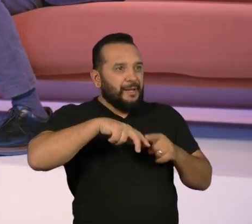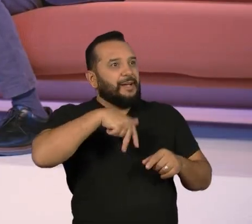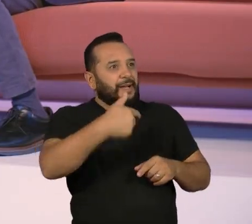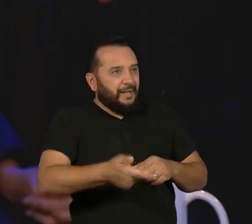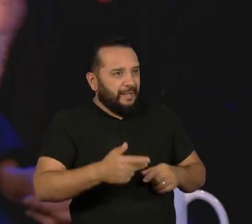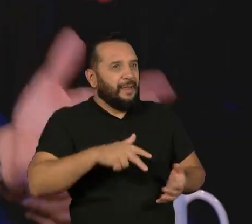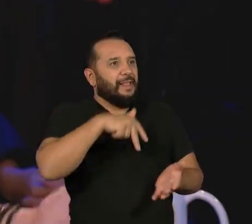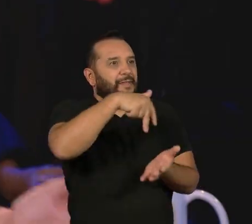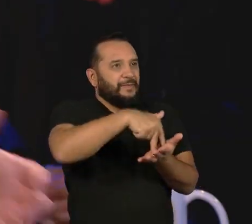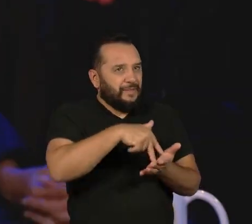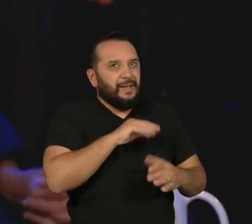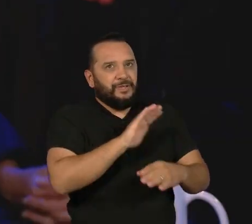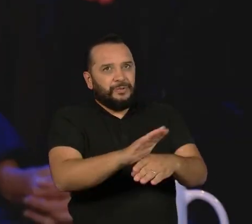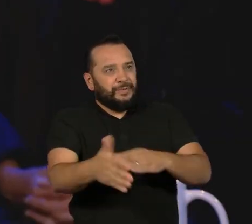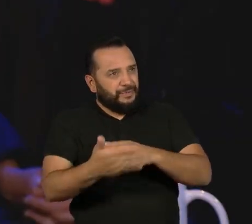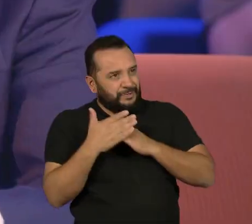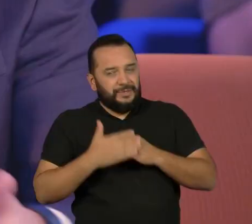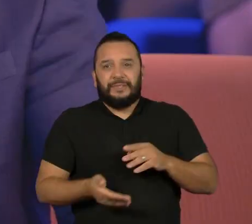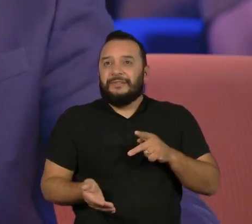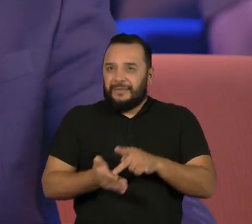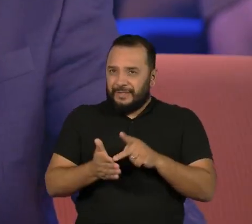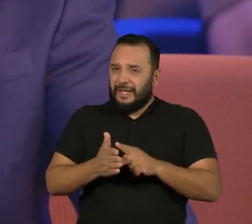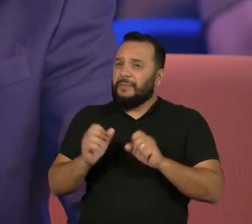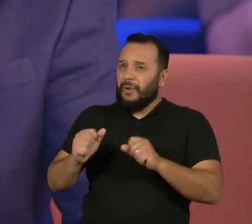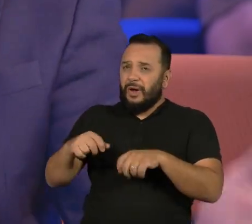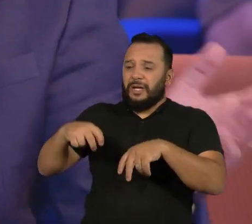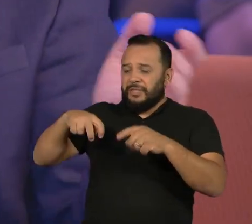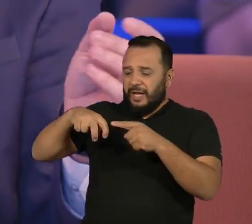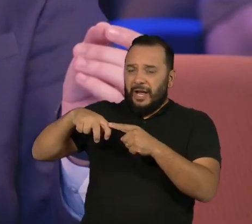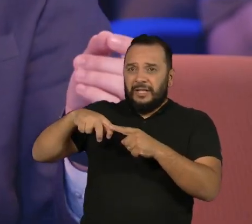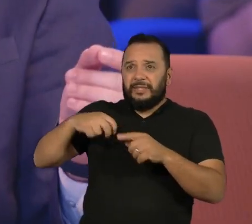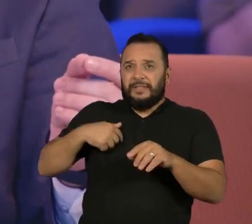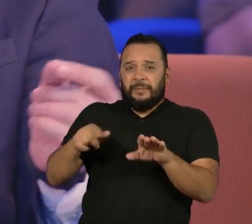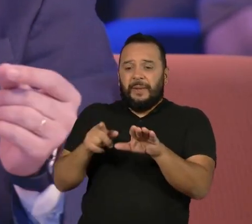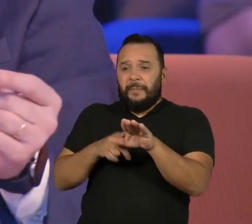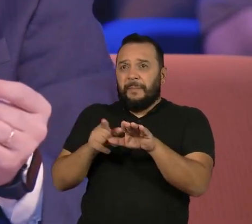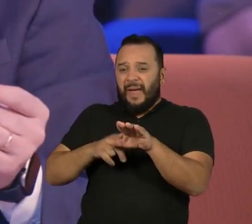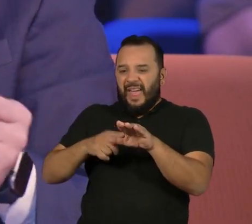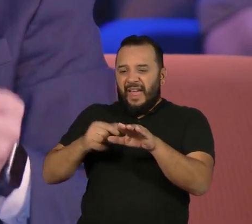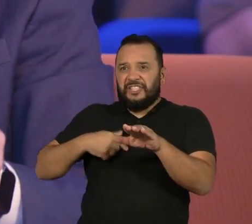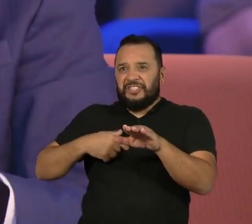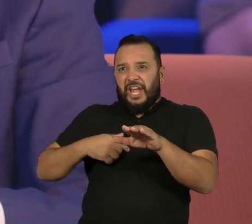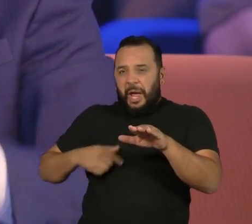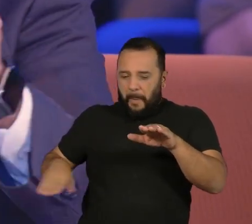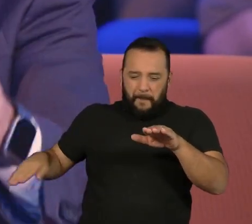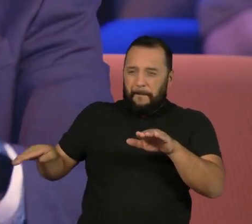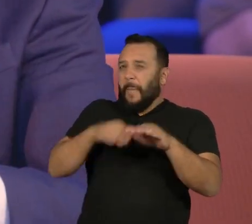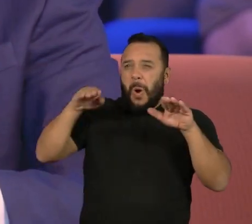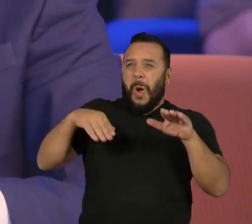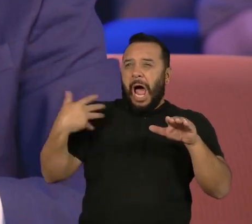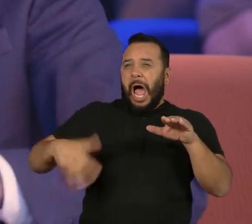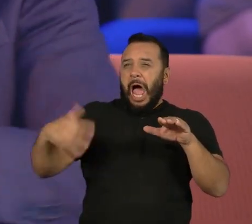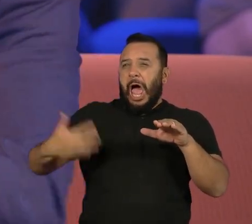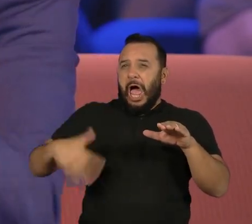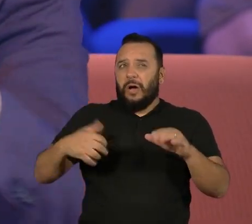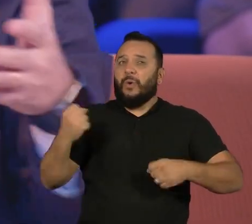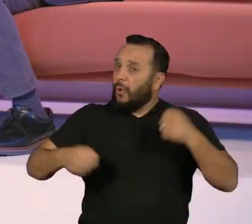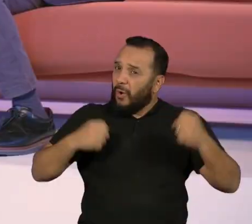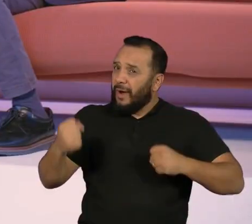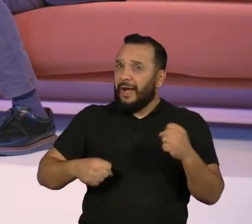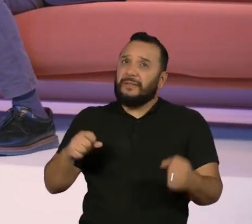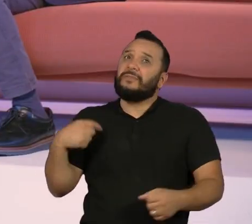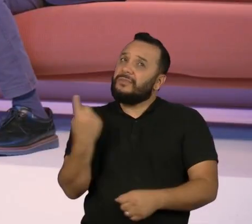levantar, possam uma ajudar a outra, né? Possa ralar o joelho, abrir ali o tampão do dedo, brincando, correndo. Coisas que